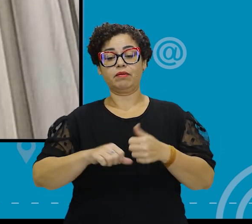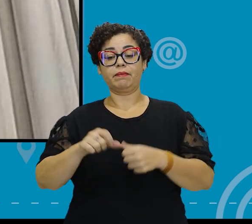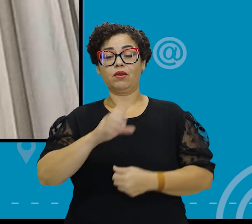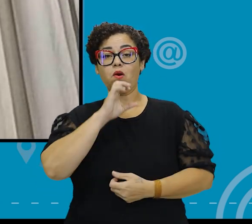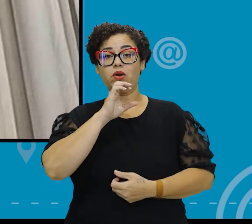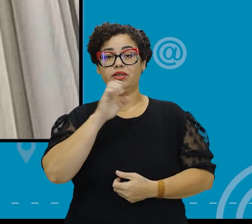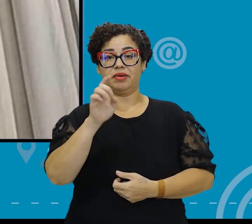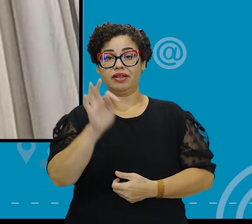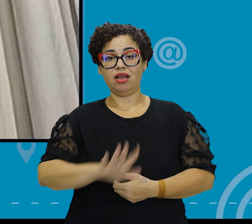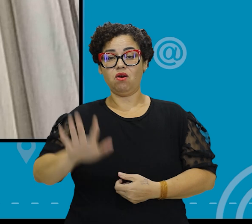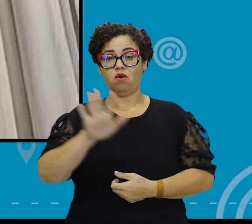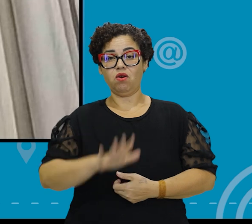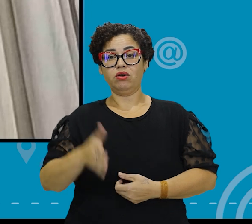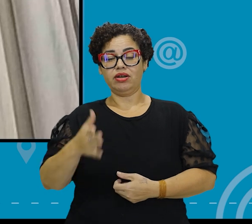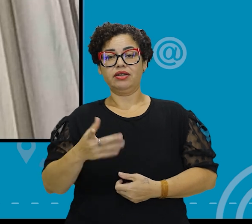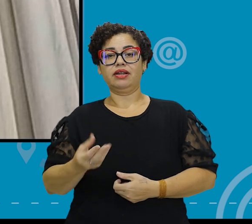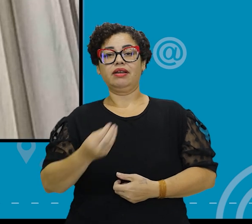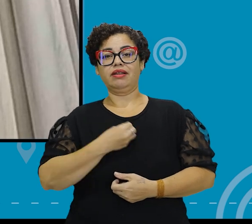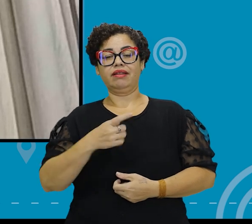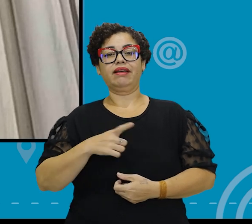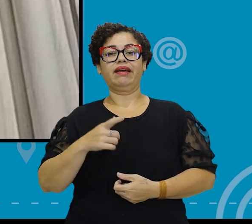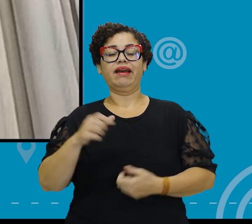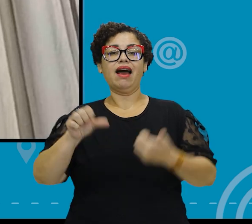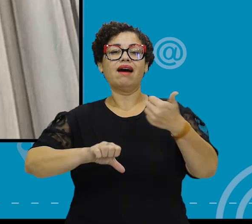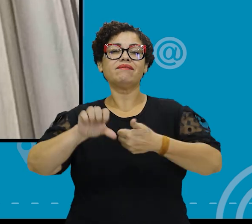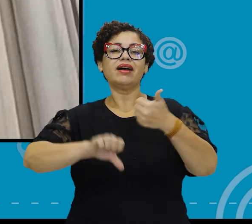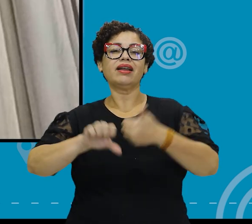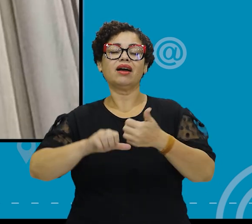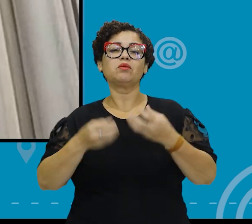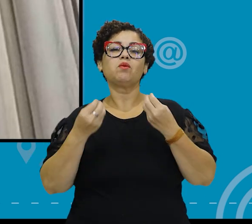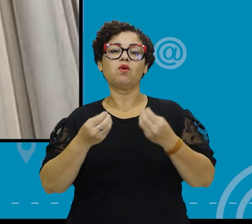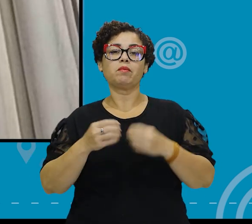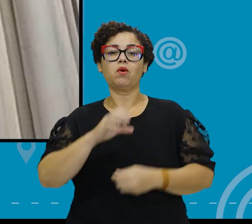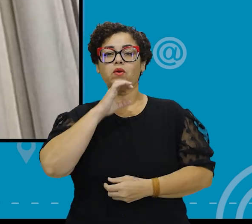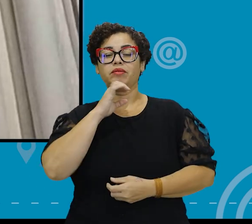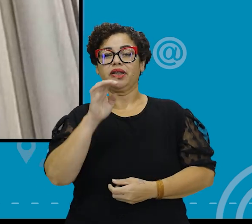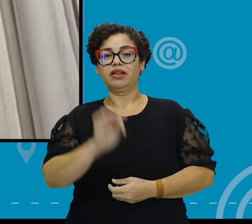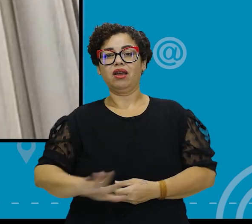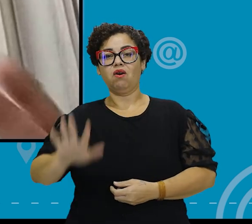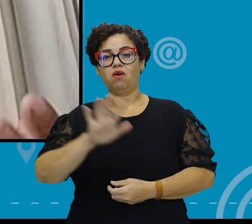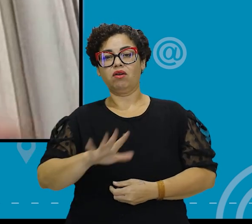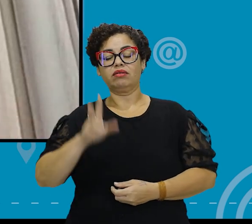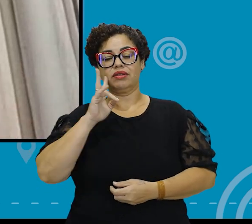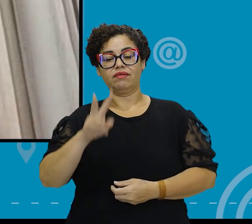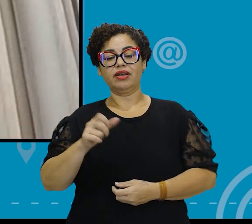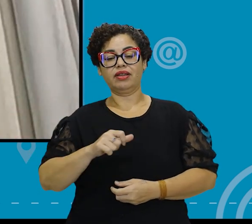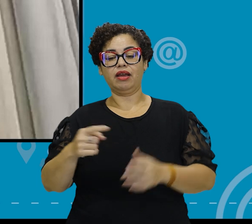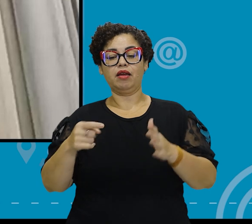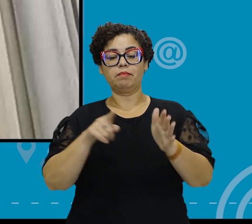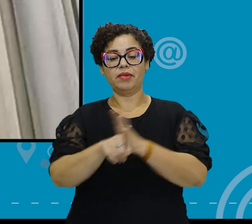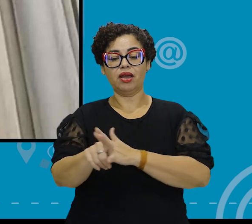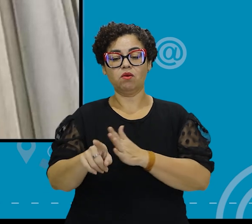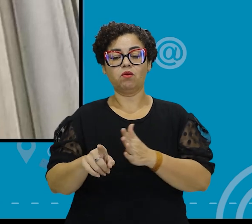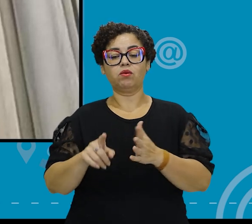conhecimentos teóricos, eles são fáceis de serem avaliados, né? Porque o conhecimento teórico, você pode fazer uma